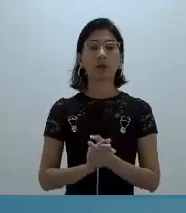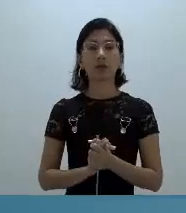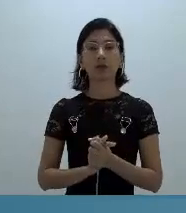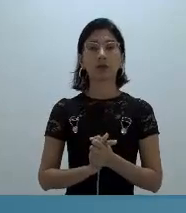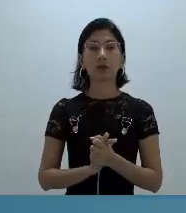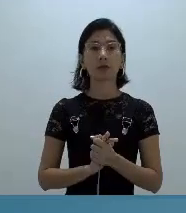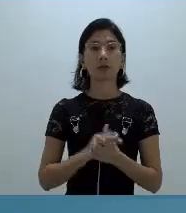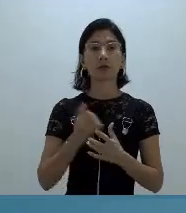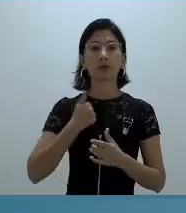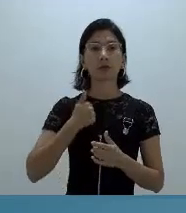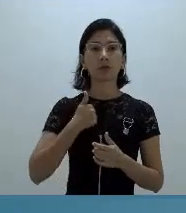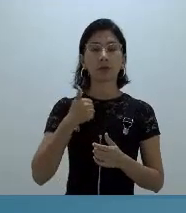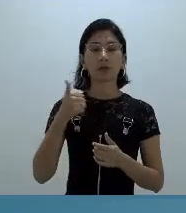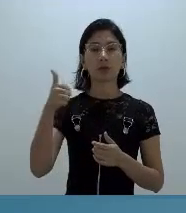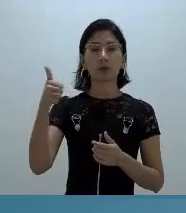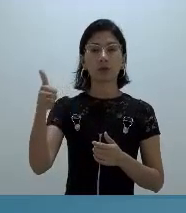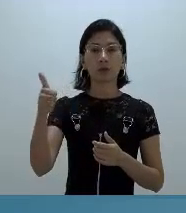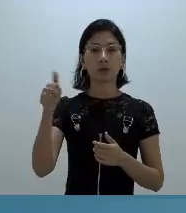número